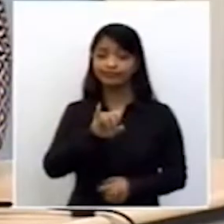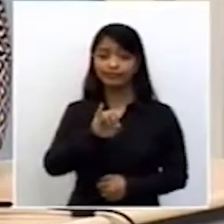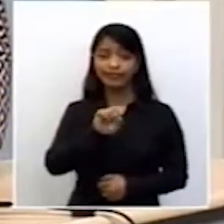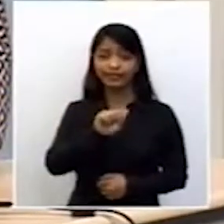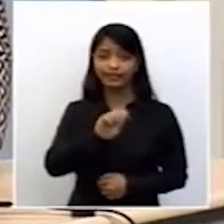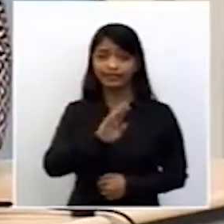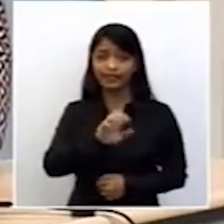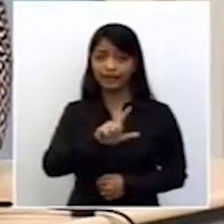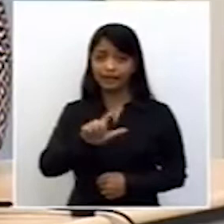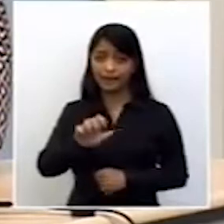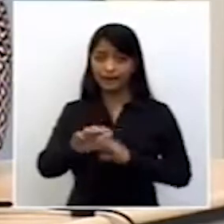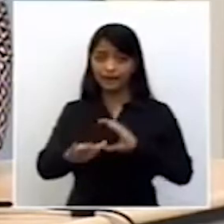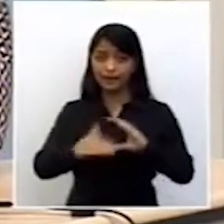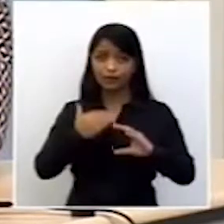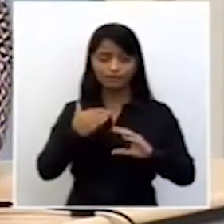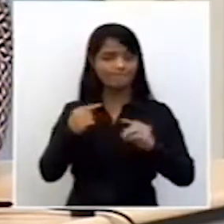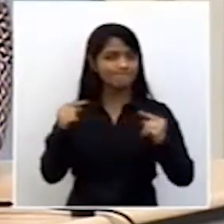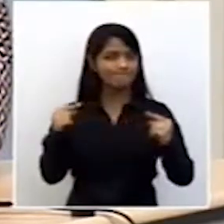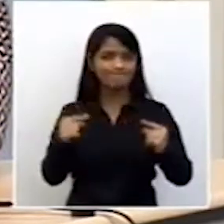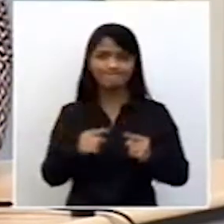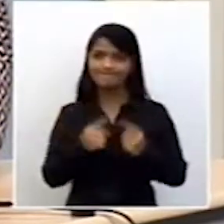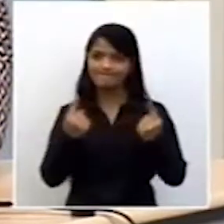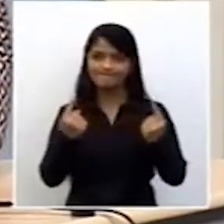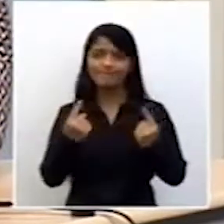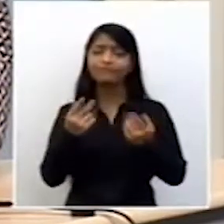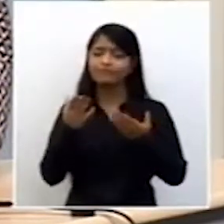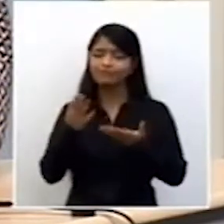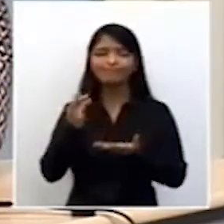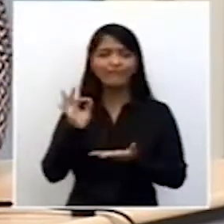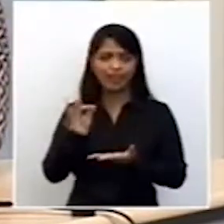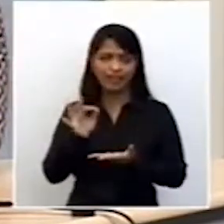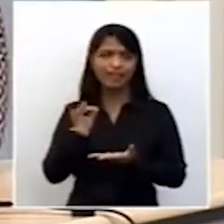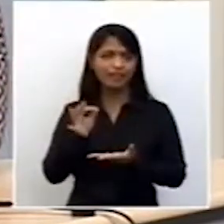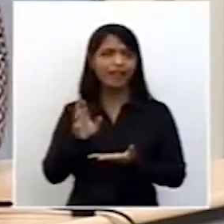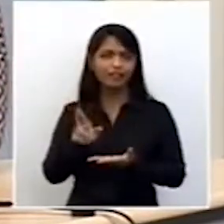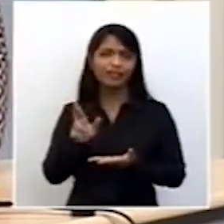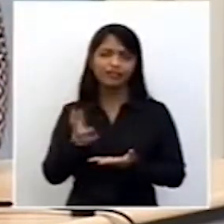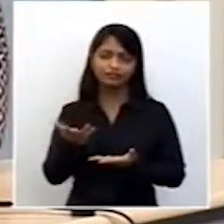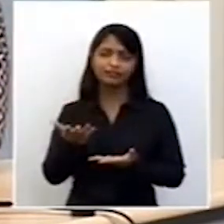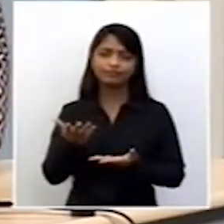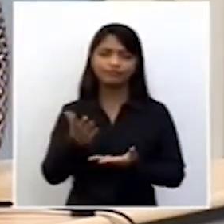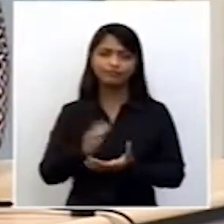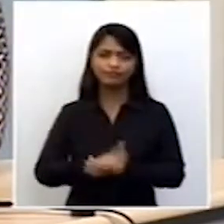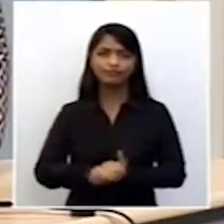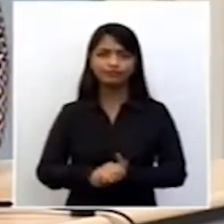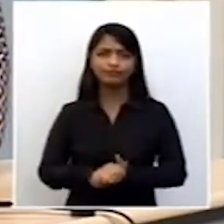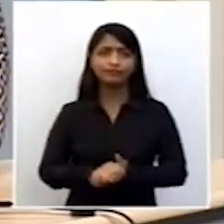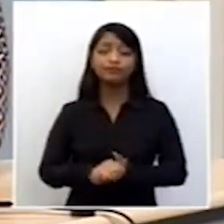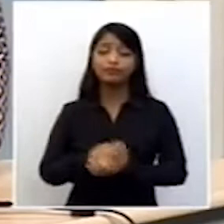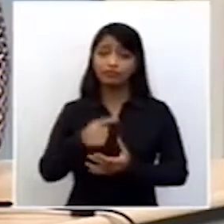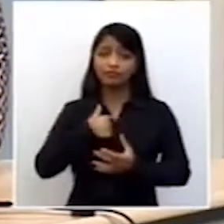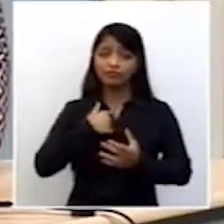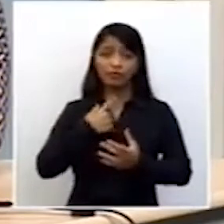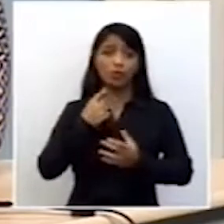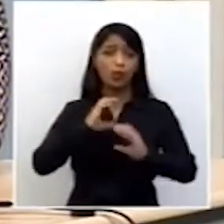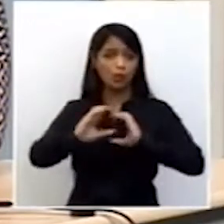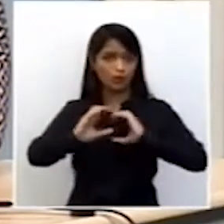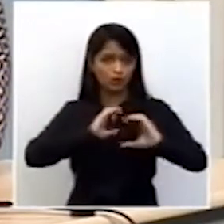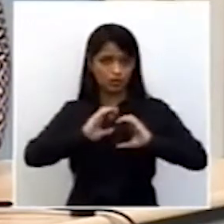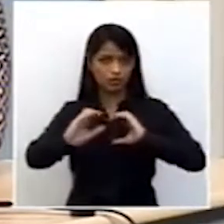muito bem, Isabelle, que disse inadequado. A Isabelle tem toda a razão. Embora tenha havido comunicação entre